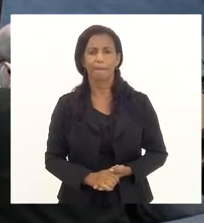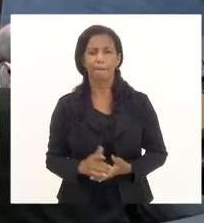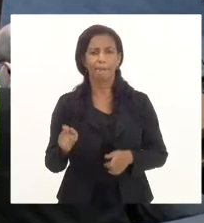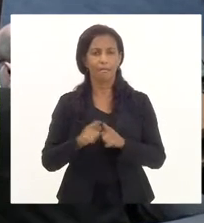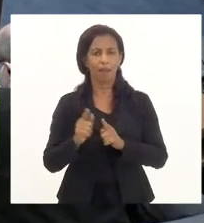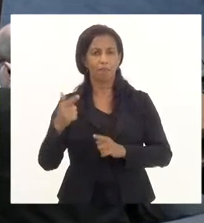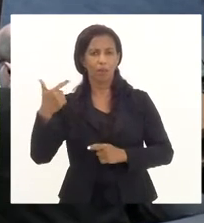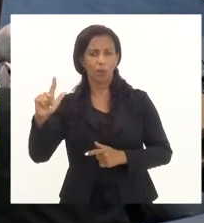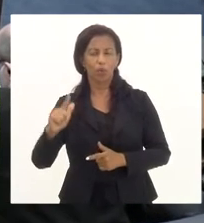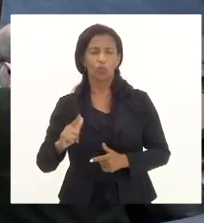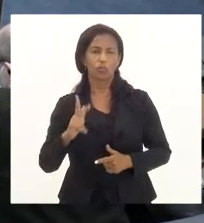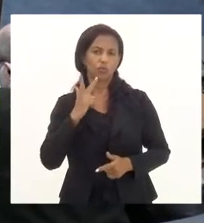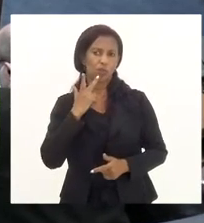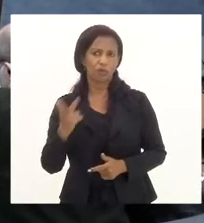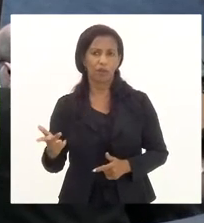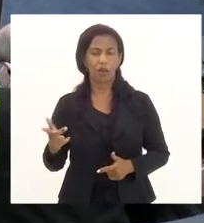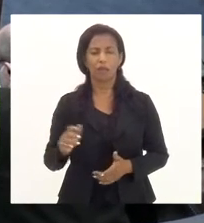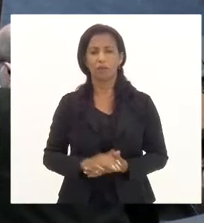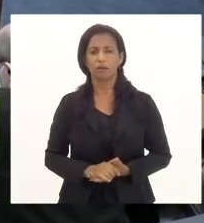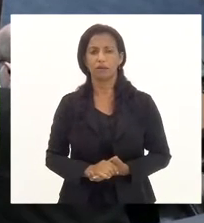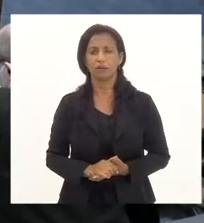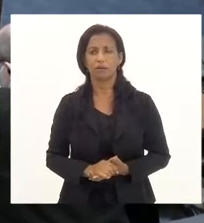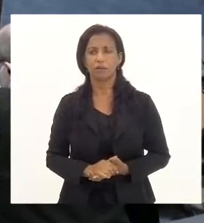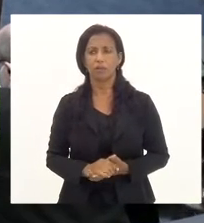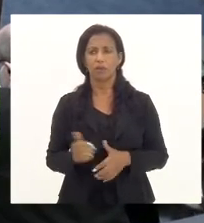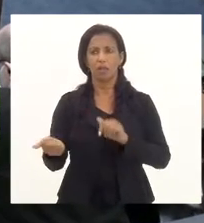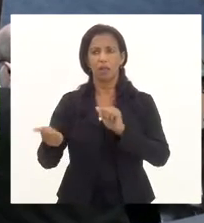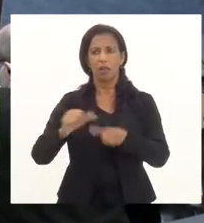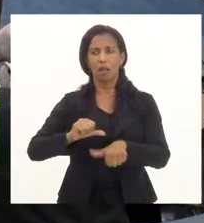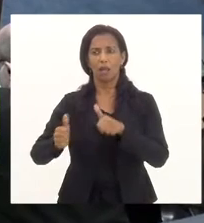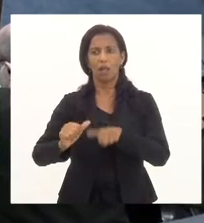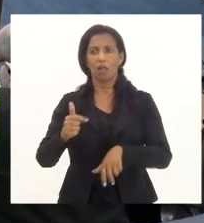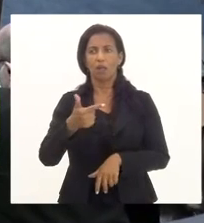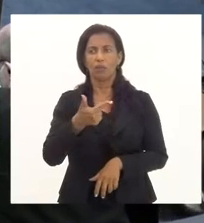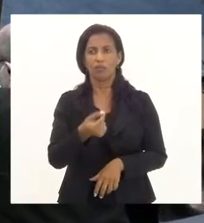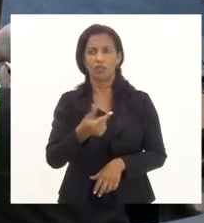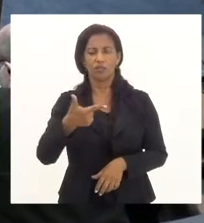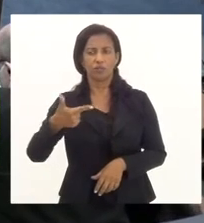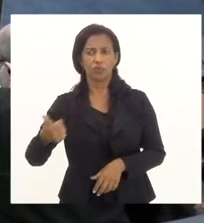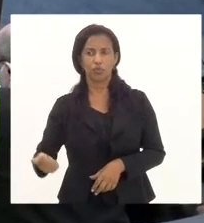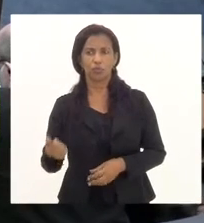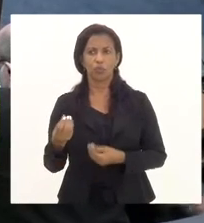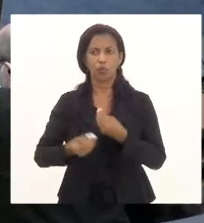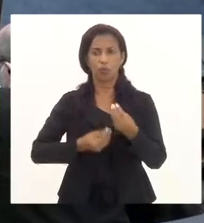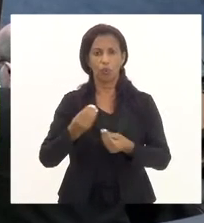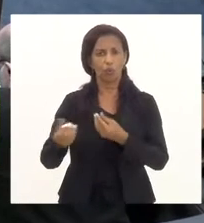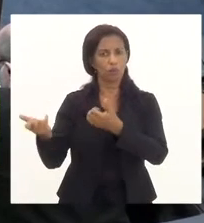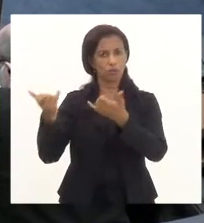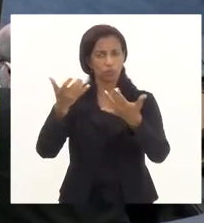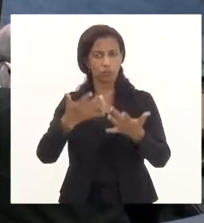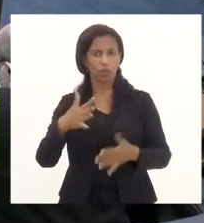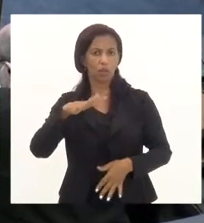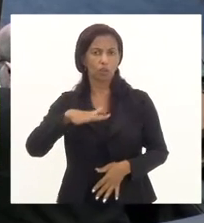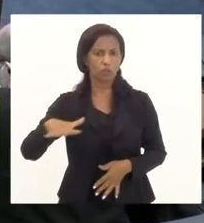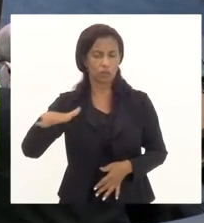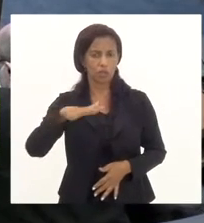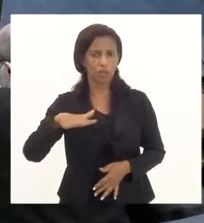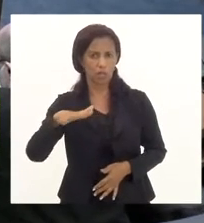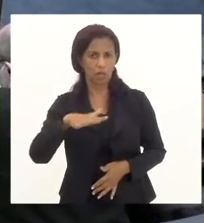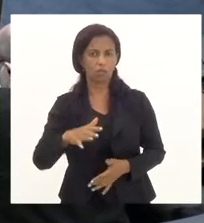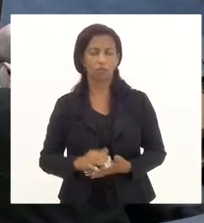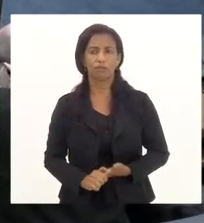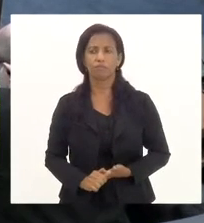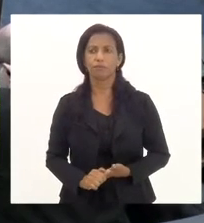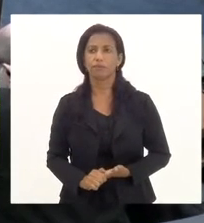outros já falam que seria adequado para 2021 né como ele falou que existe um cenário base